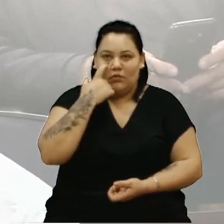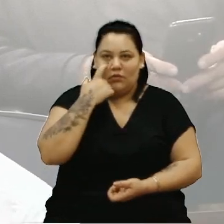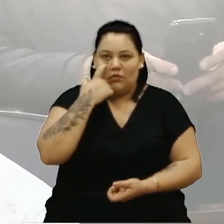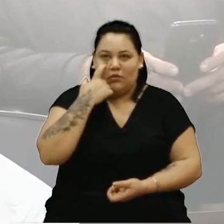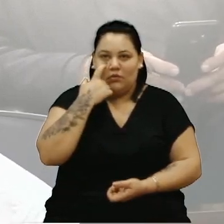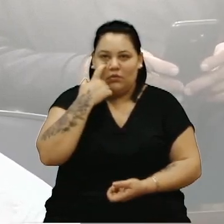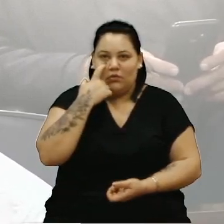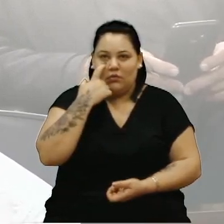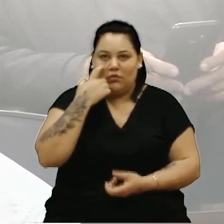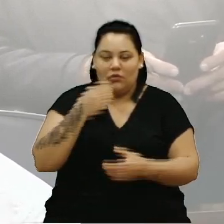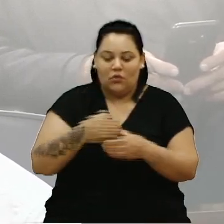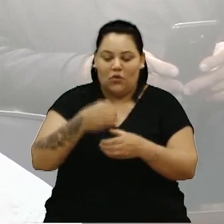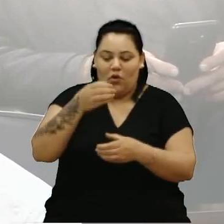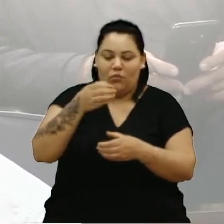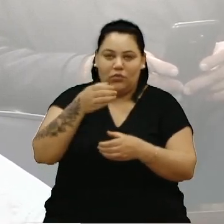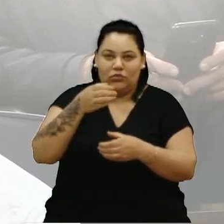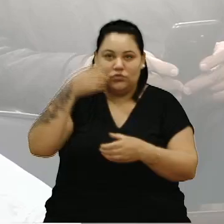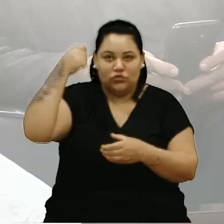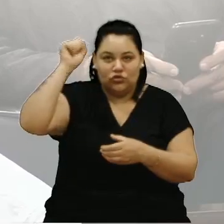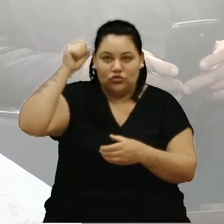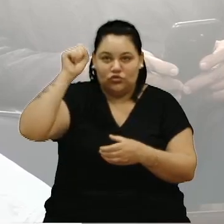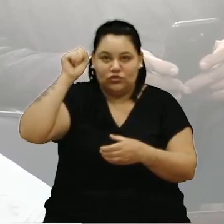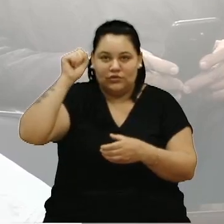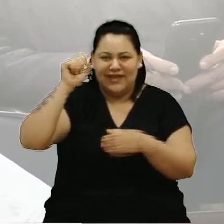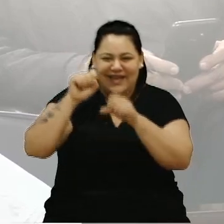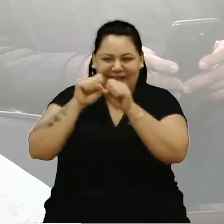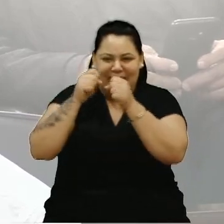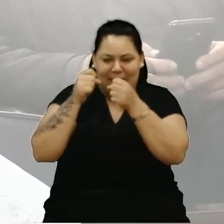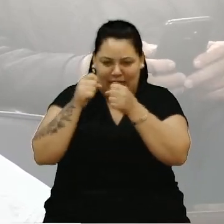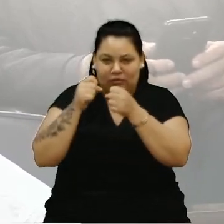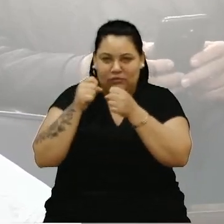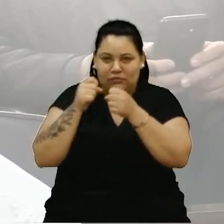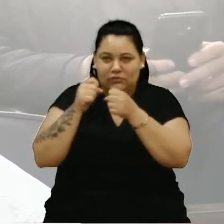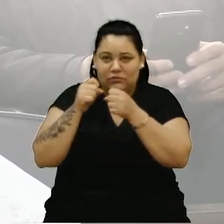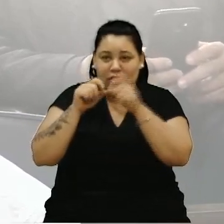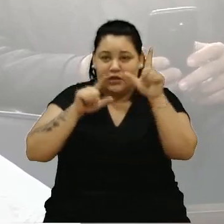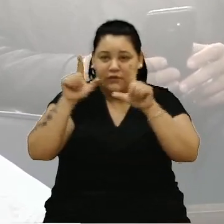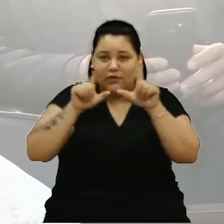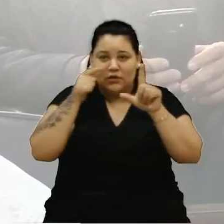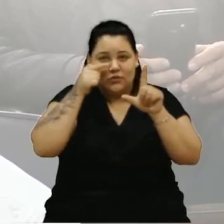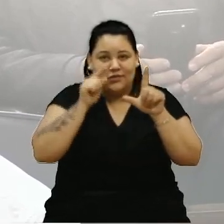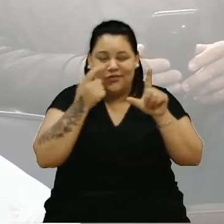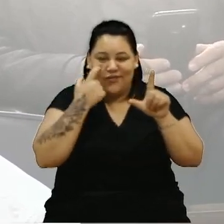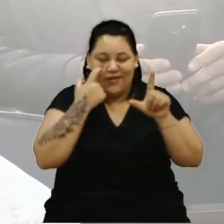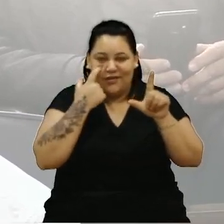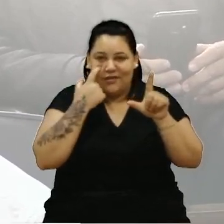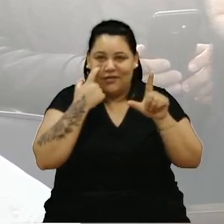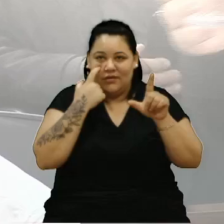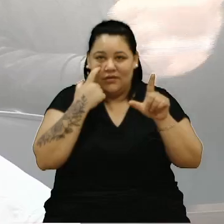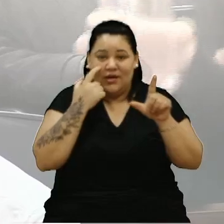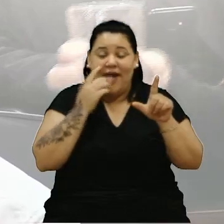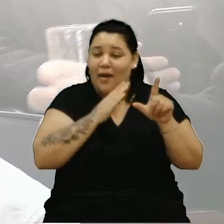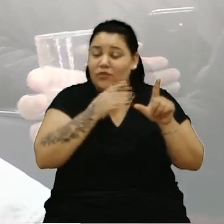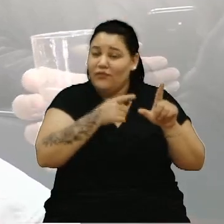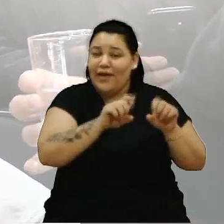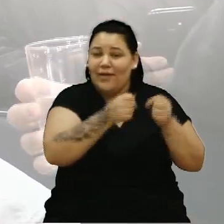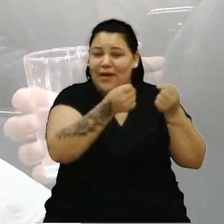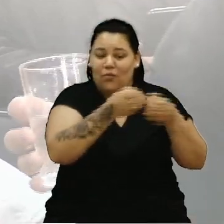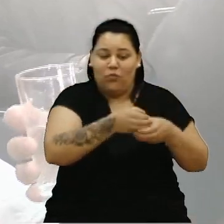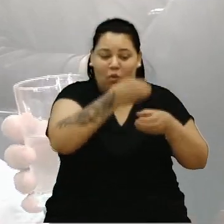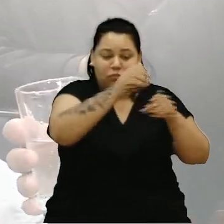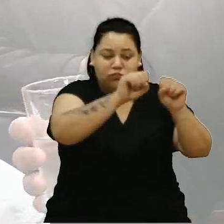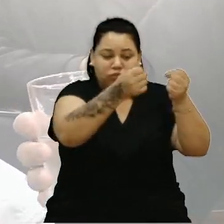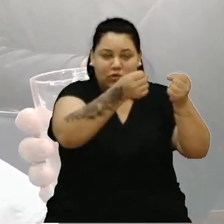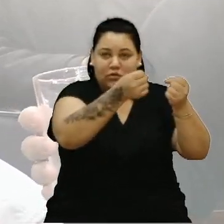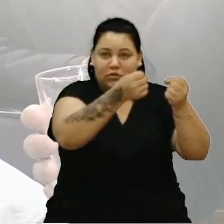está trincado, esse copo dele aqui. Na TV talvez a gente não consiga enxergar. Daqui a pouco ele quebra. Se ele quebrar, a gente já